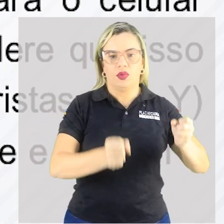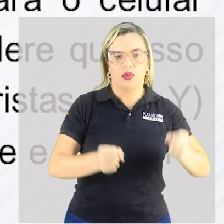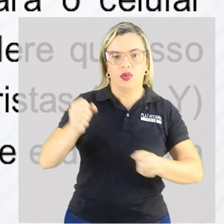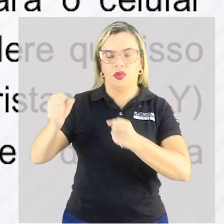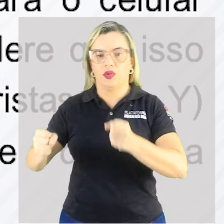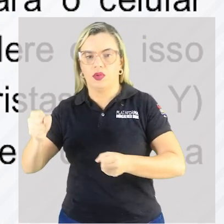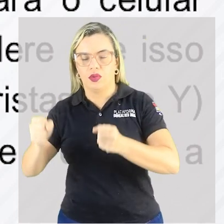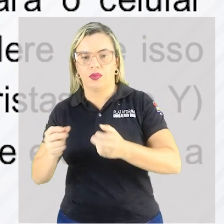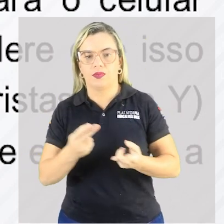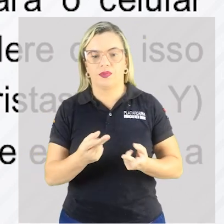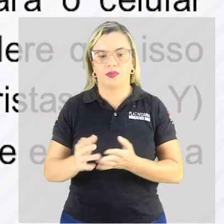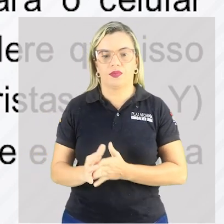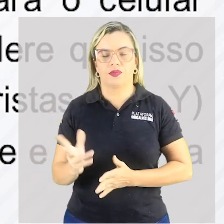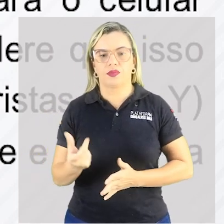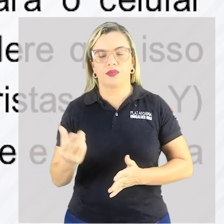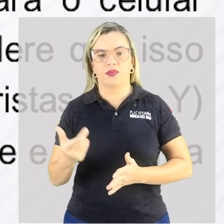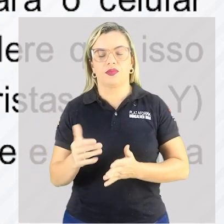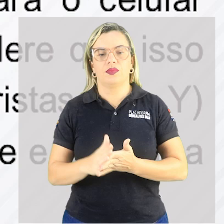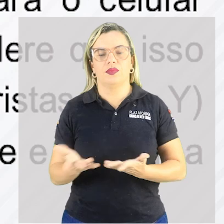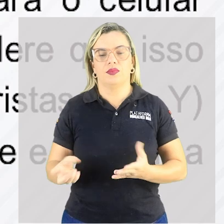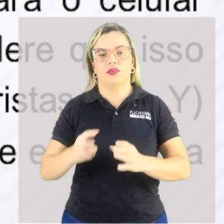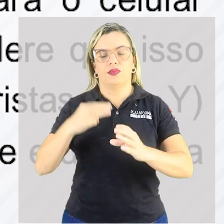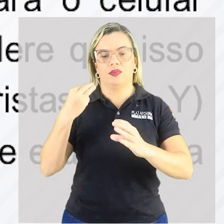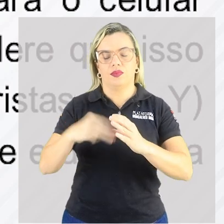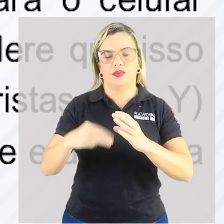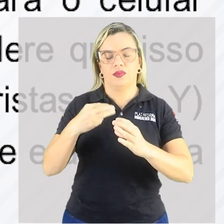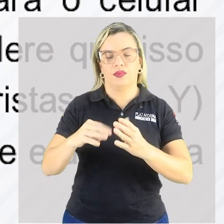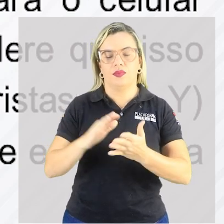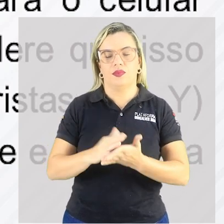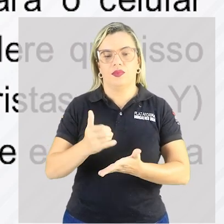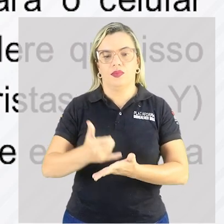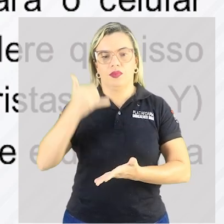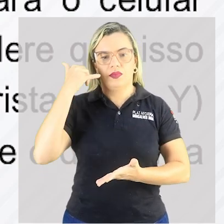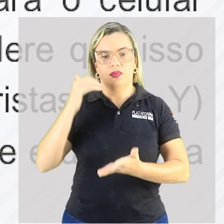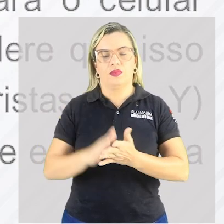Mesma velocidade e estão digitando a mesma mensagem.